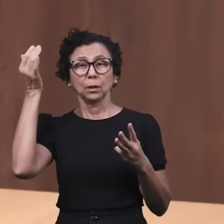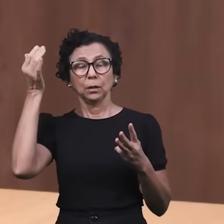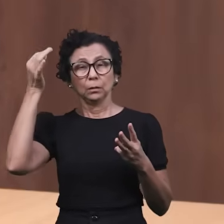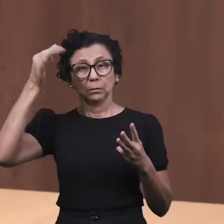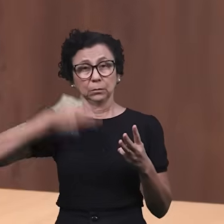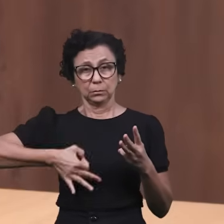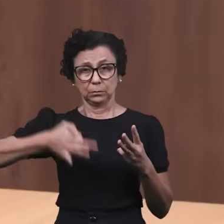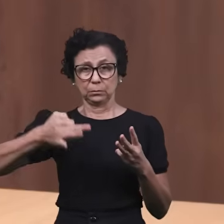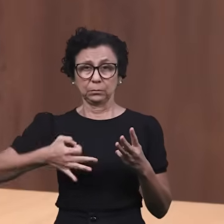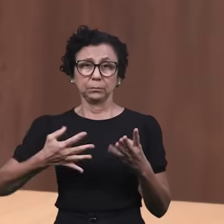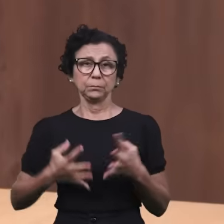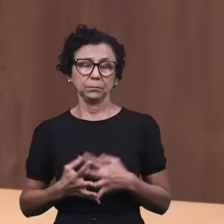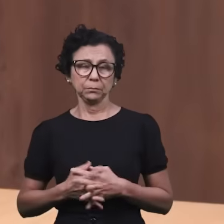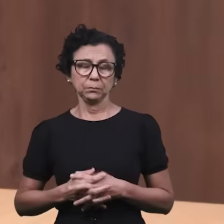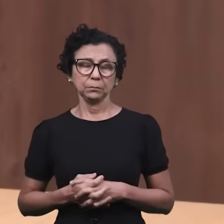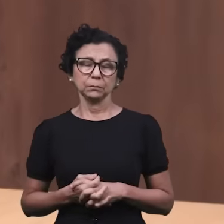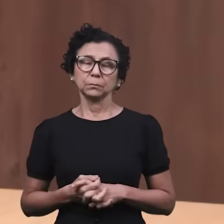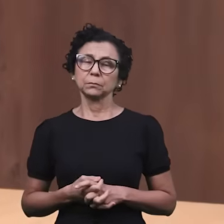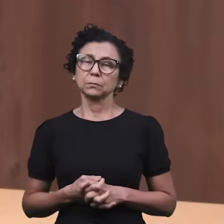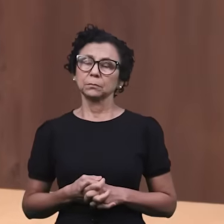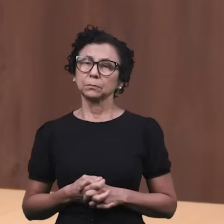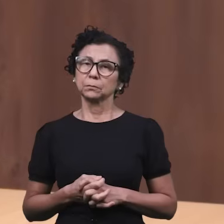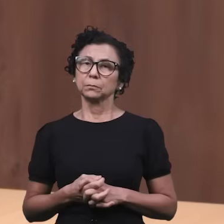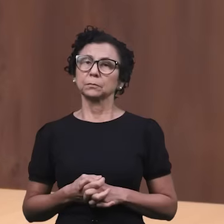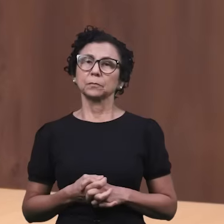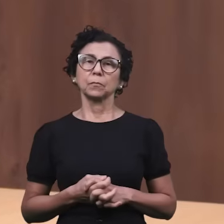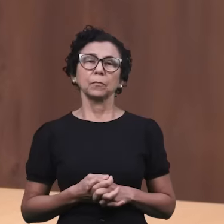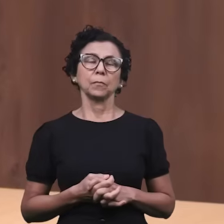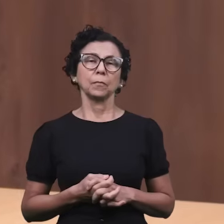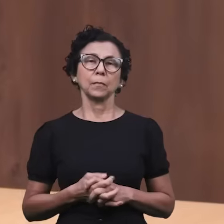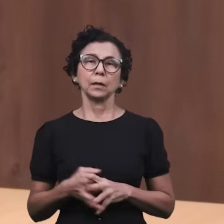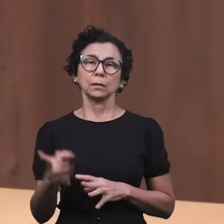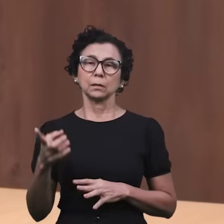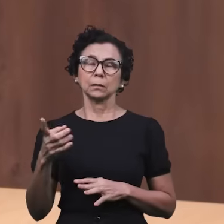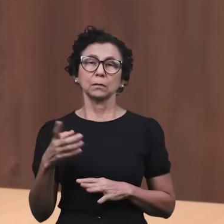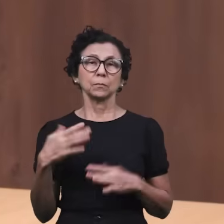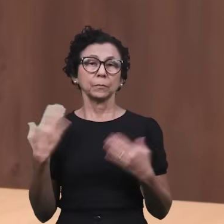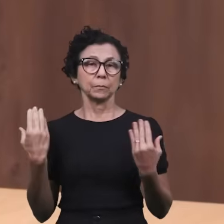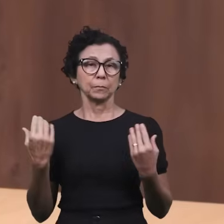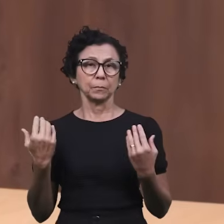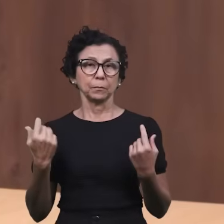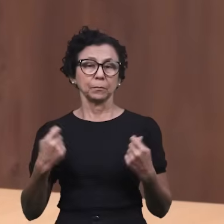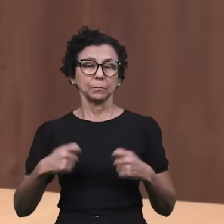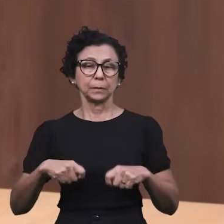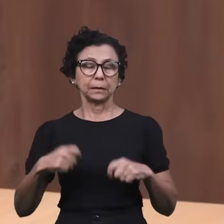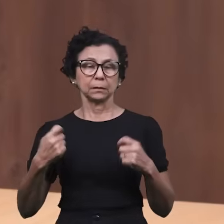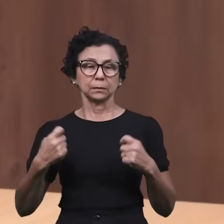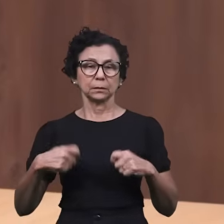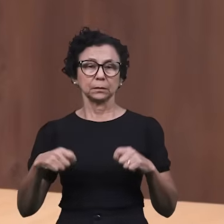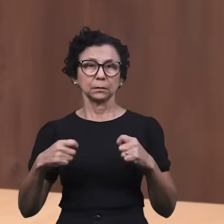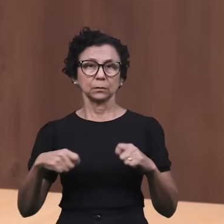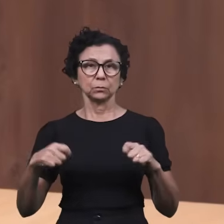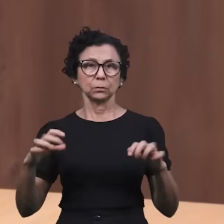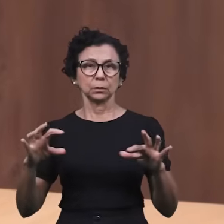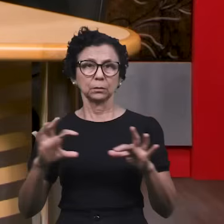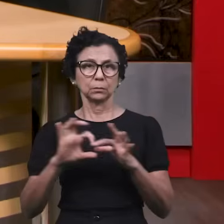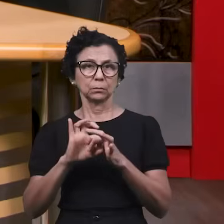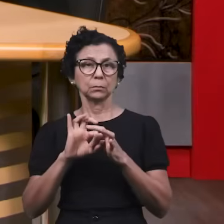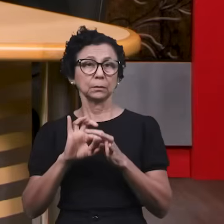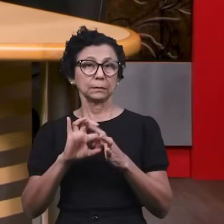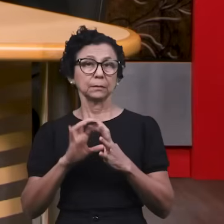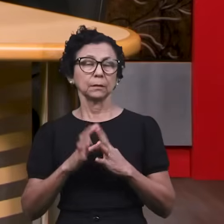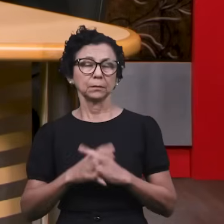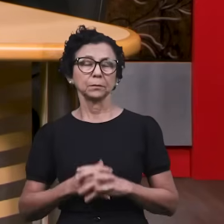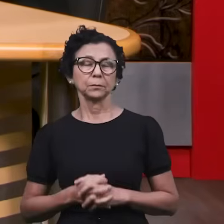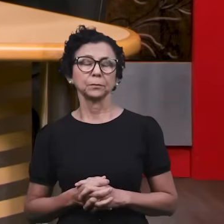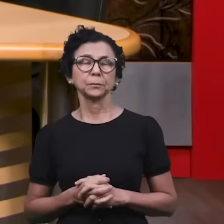atuem juntos dentro das medidas corretas para que a construção flua. É isso, Francisco? Muito bem falado. Eu